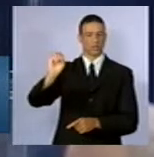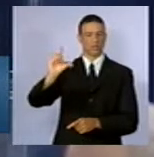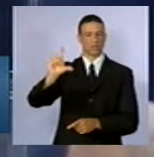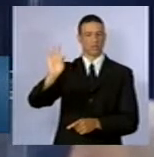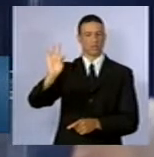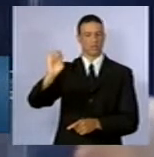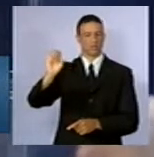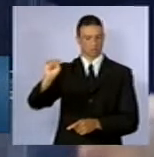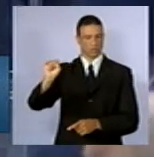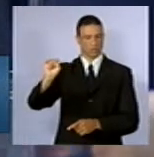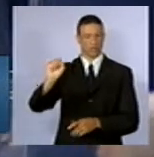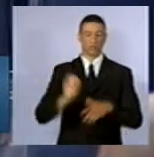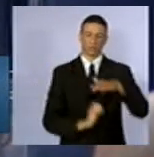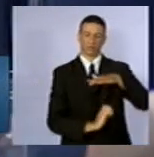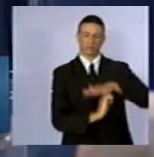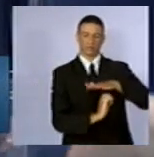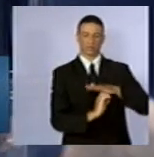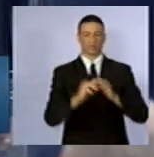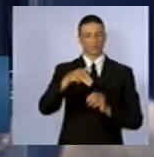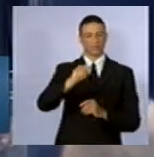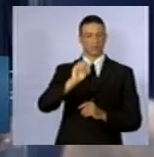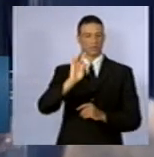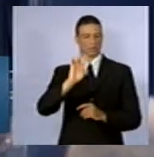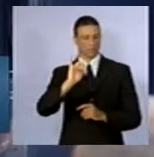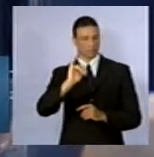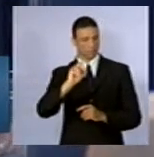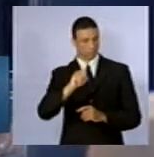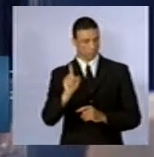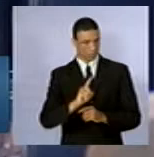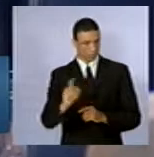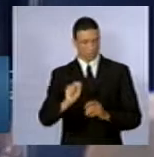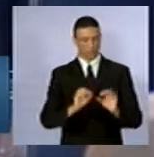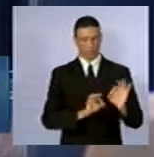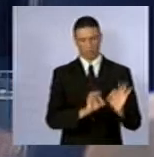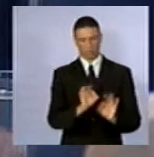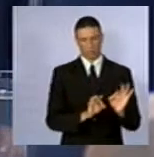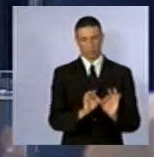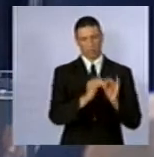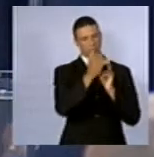Matriz basicamente com grande parte pela hidroeletricidade